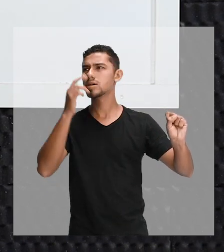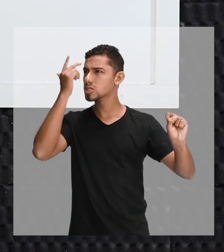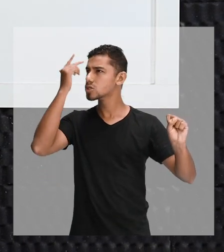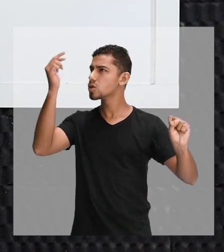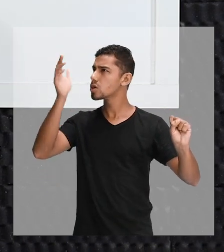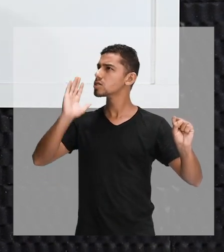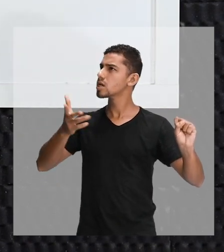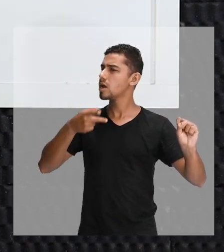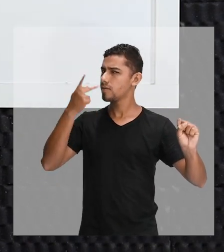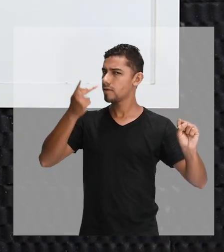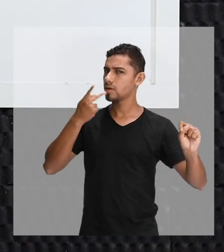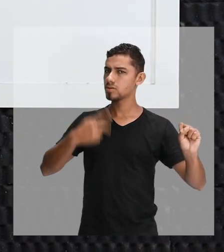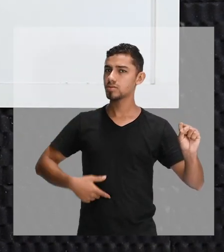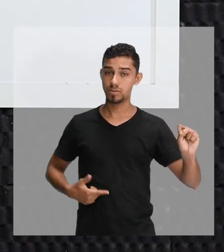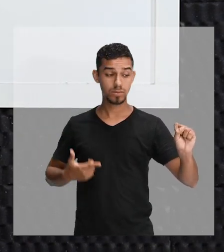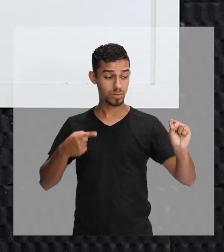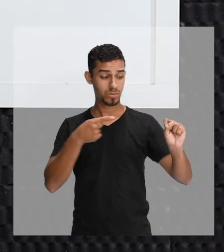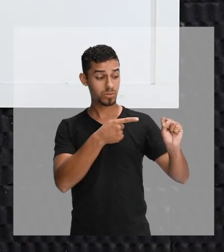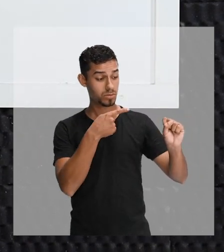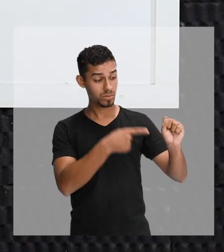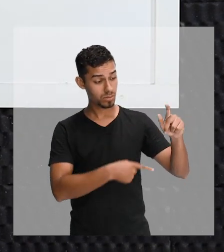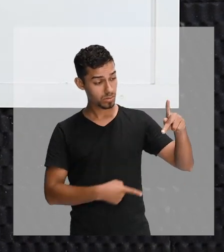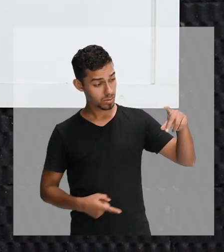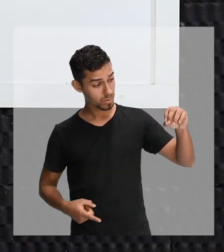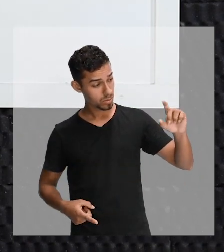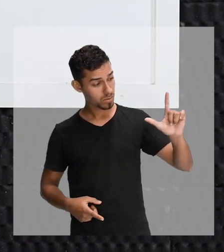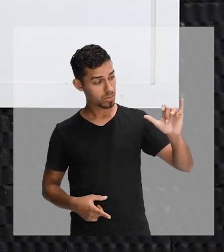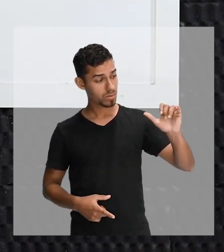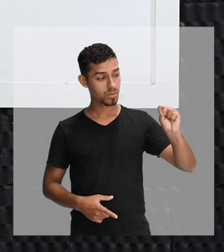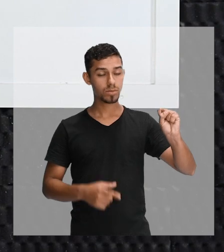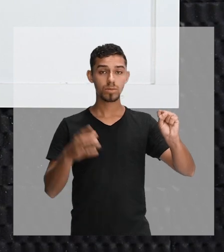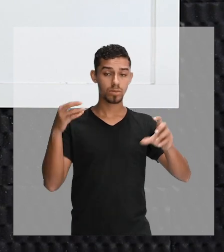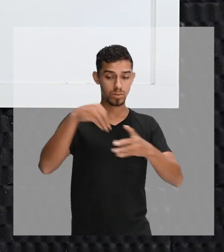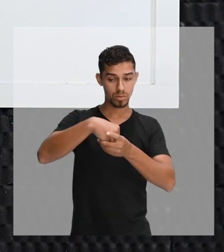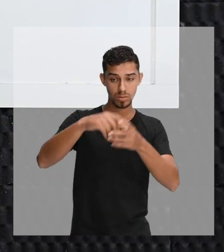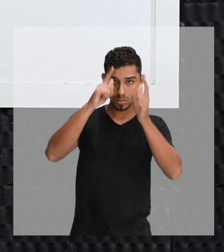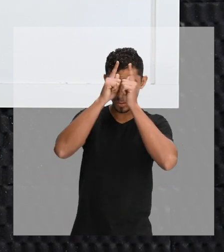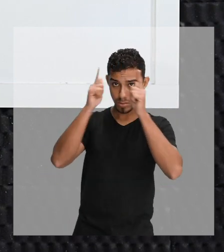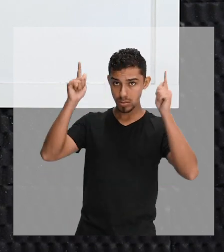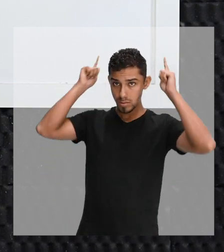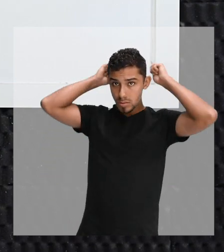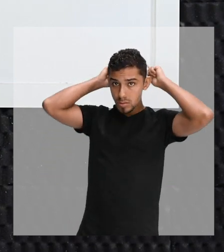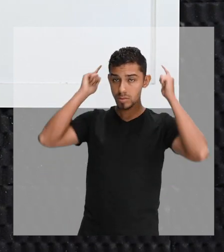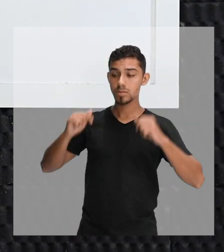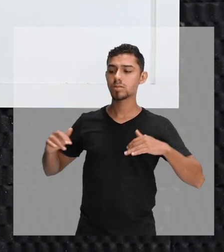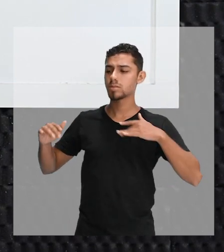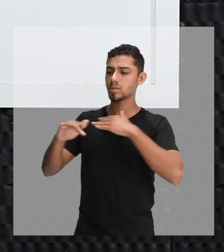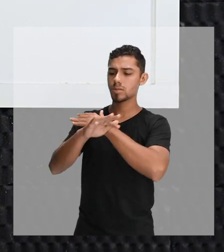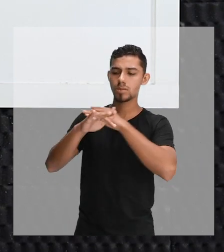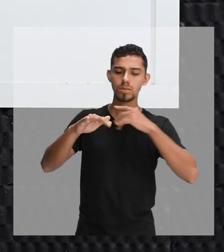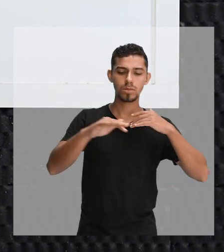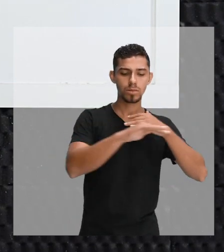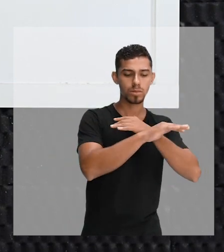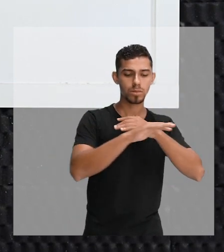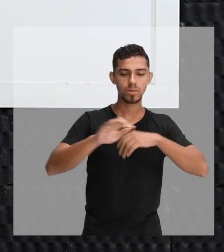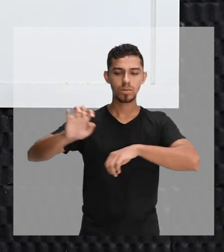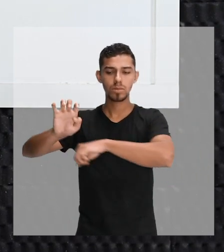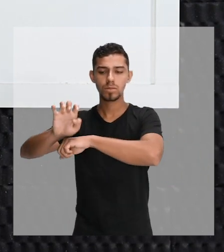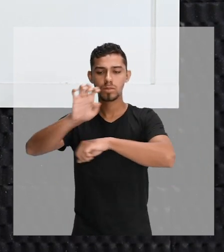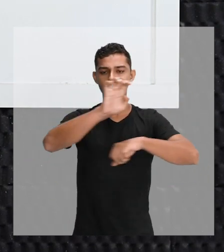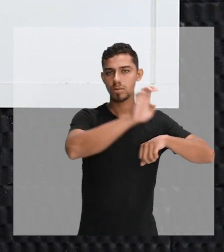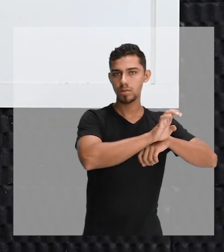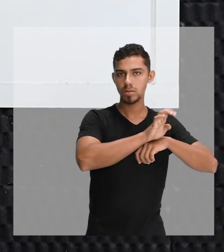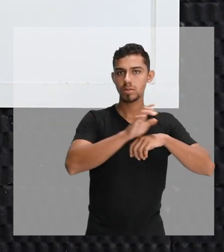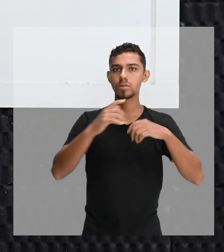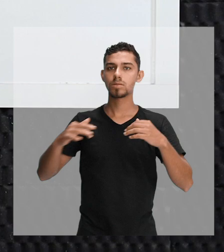falou. Claro, jovem aprendiz, tem lá, dentro da Grécia. Nós temos as cidades-estado, por exemplo,